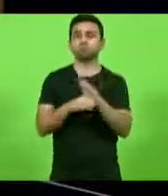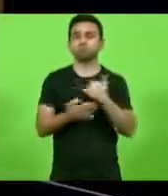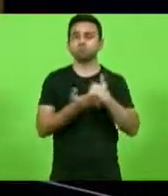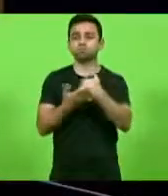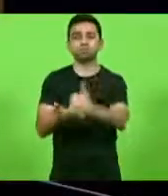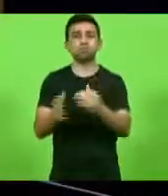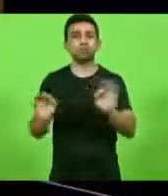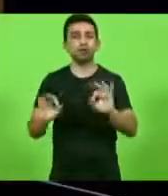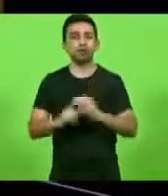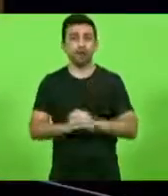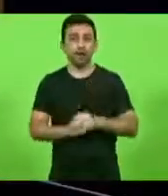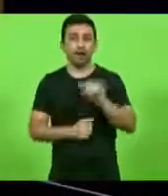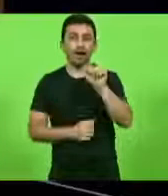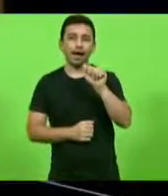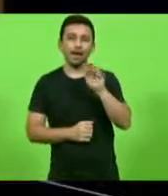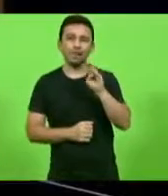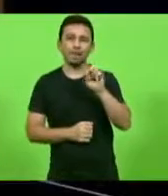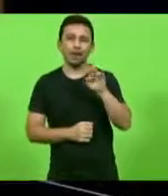se você